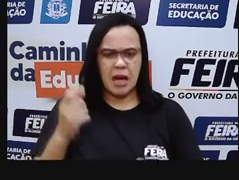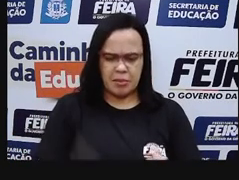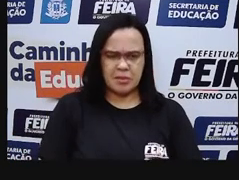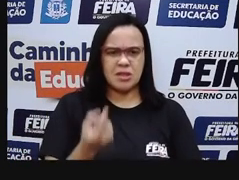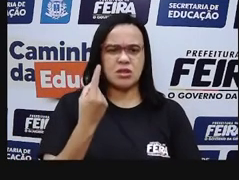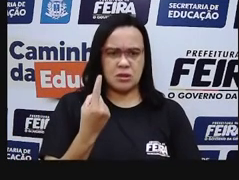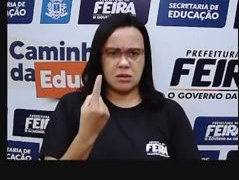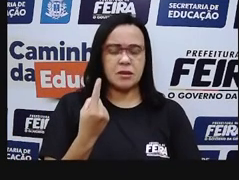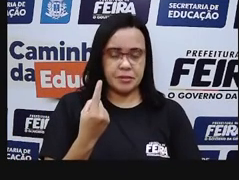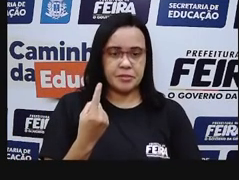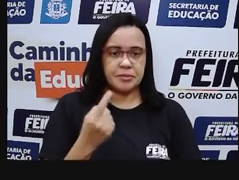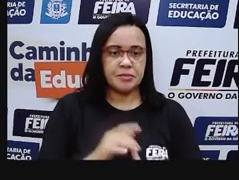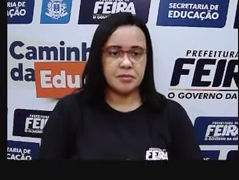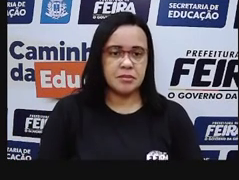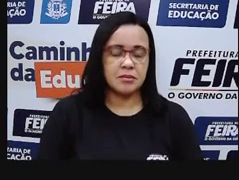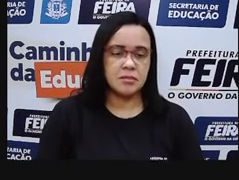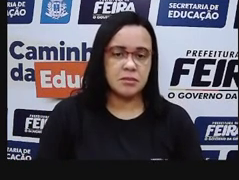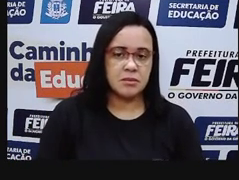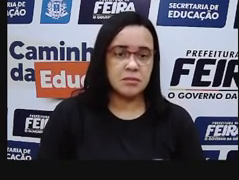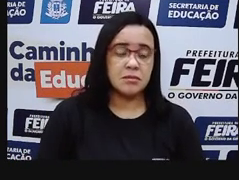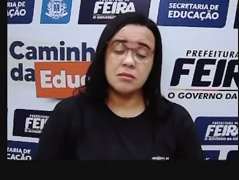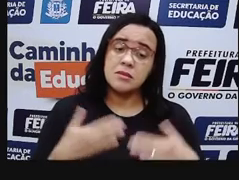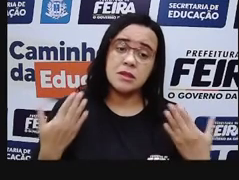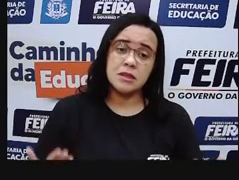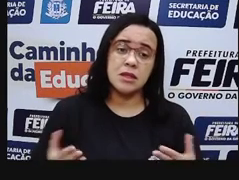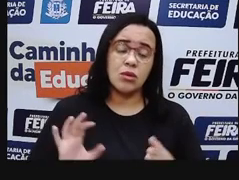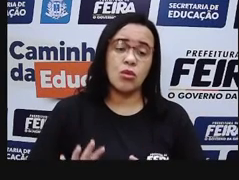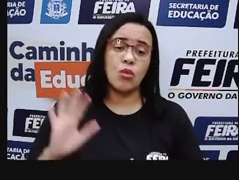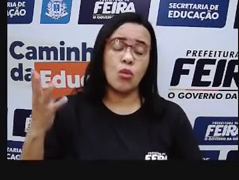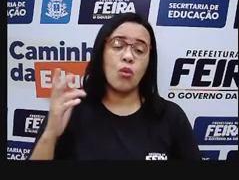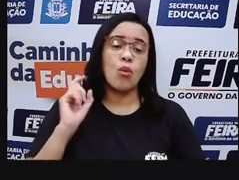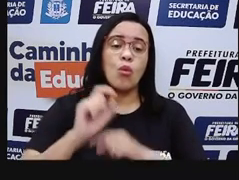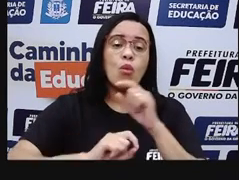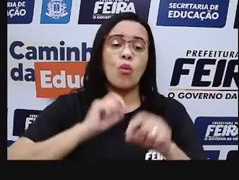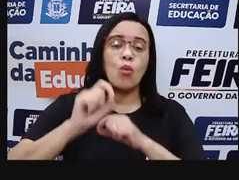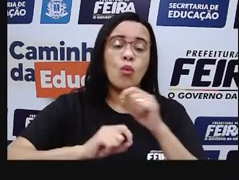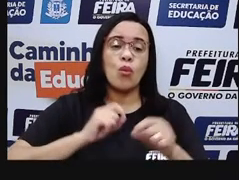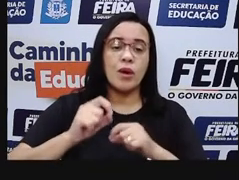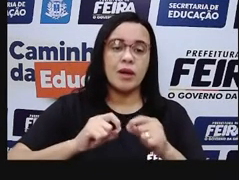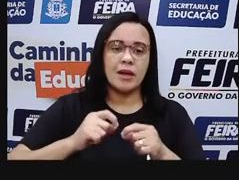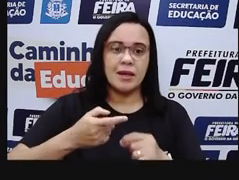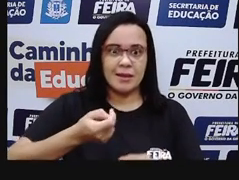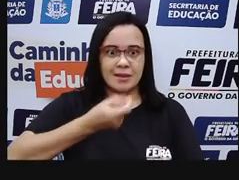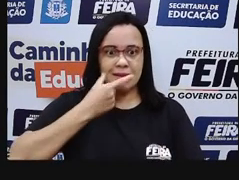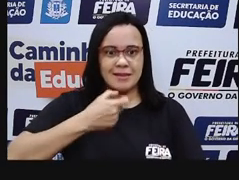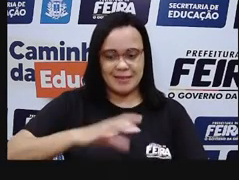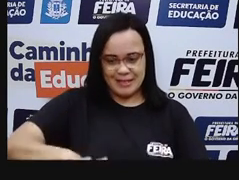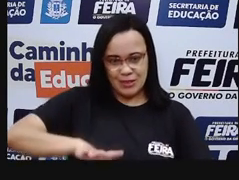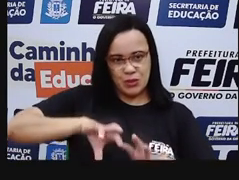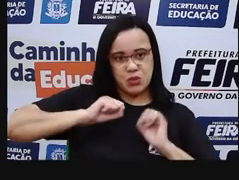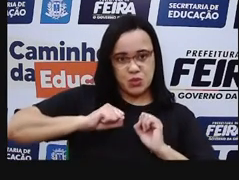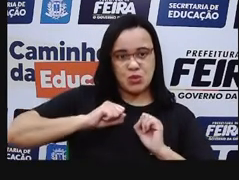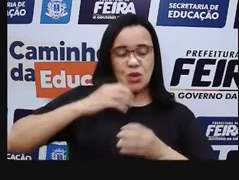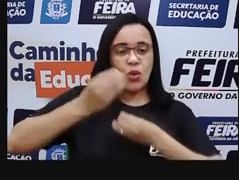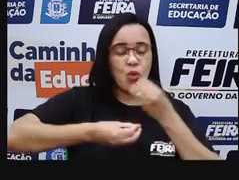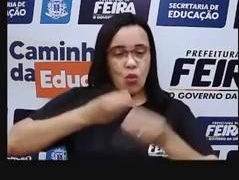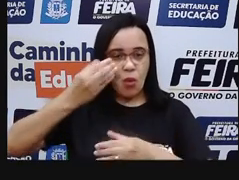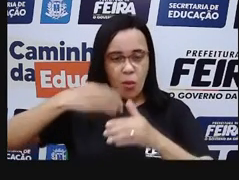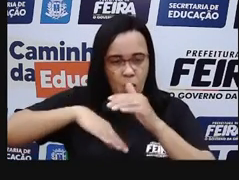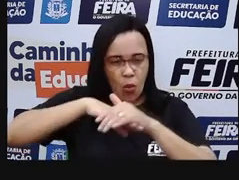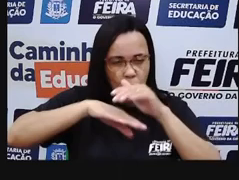corpo então pro que que acontece esses anticorpos aí a construção deles né fica